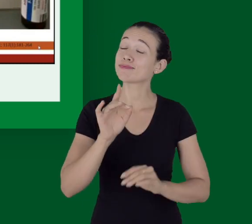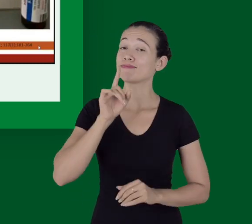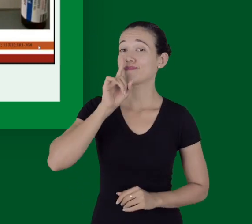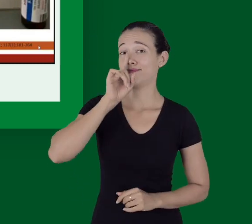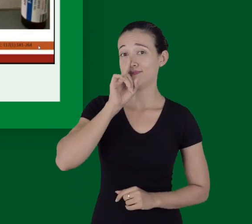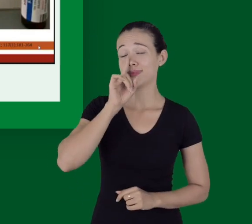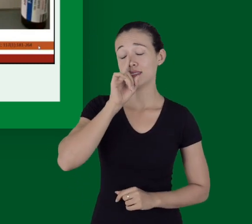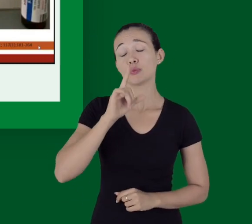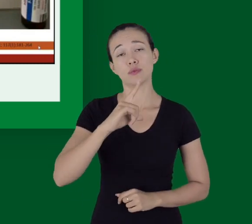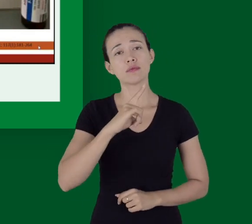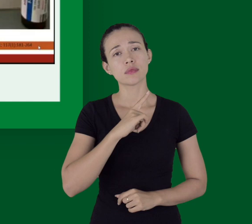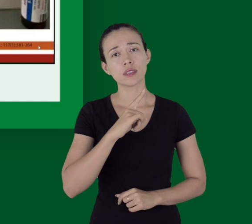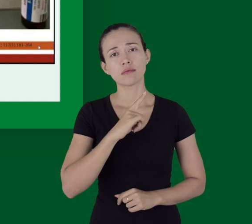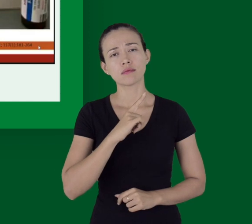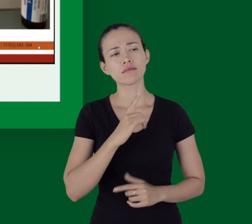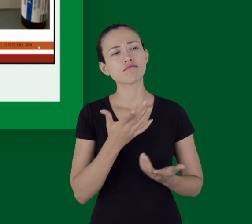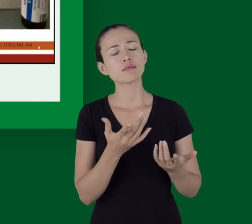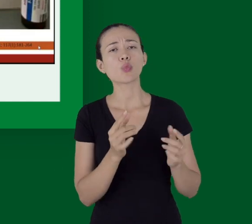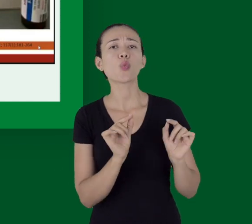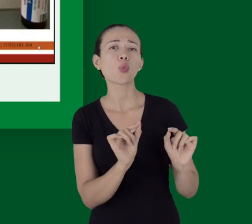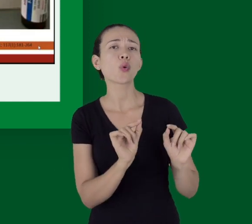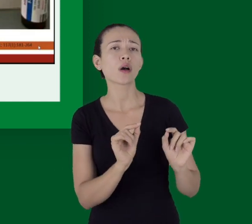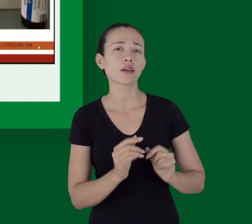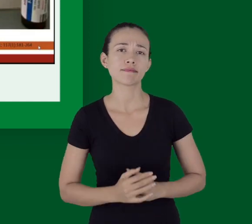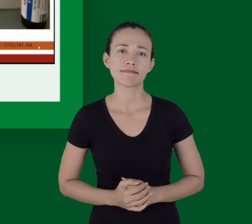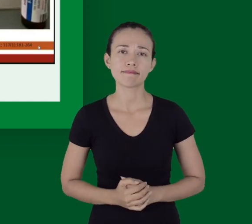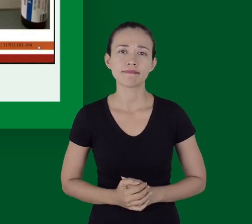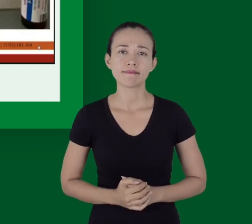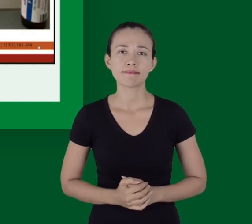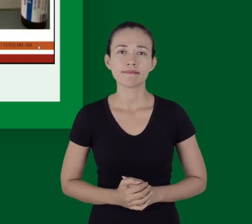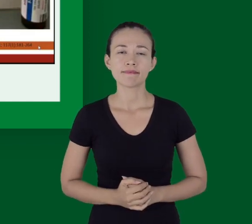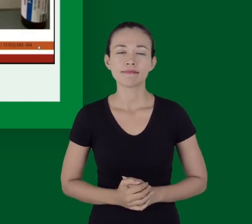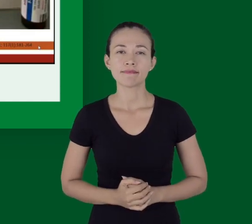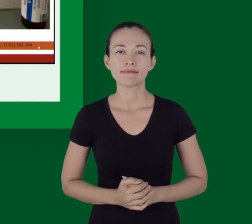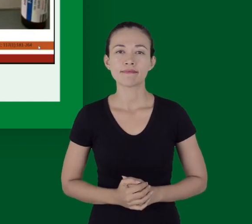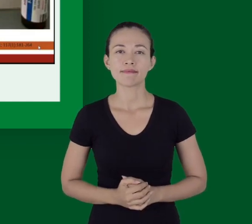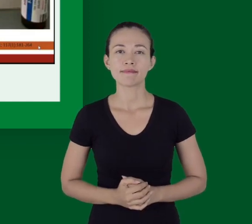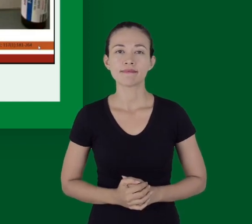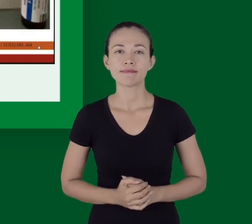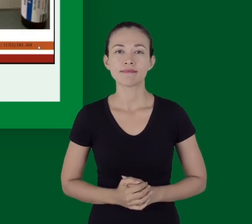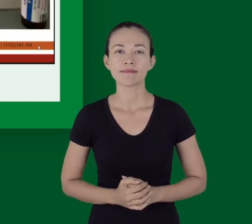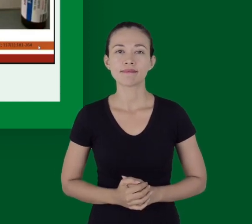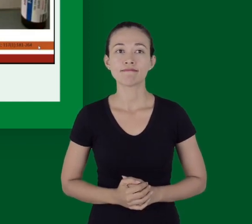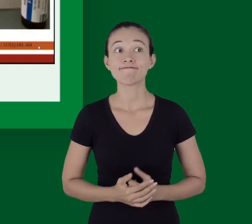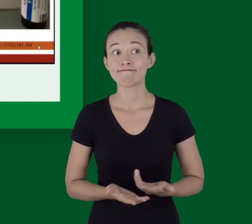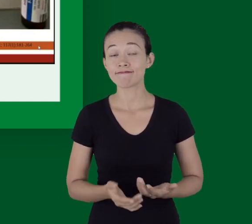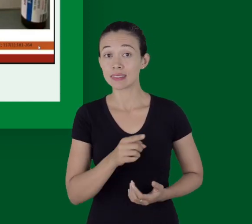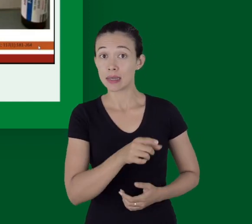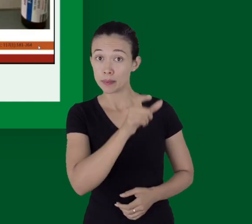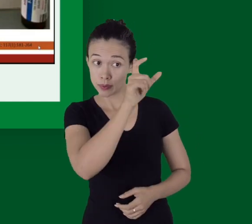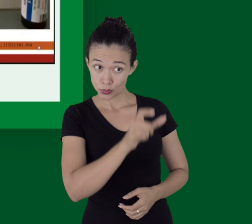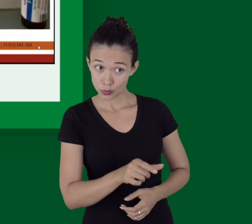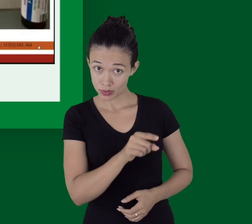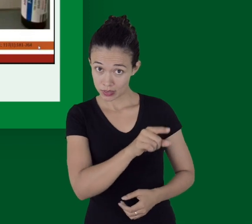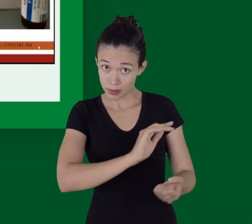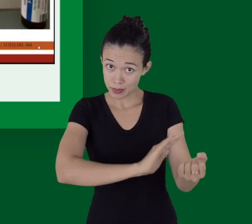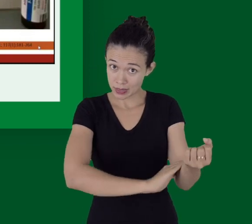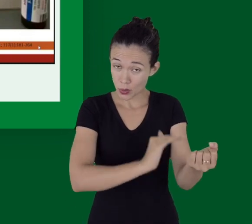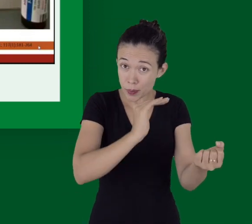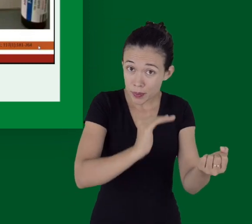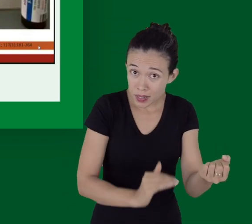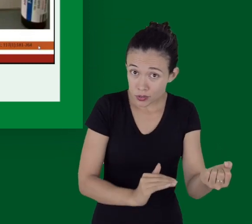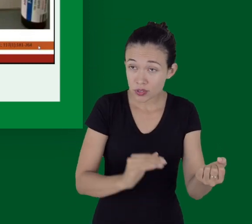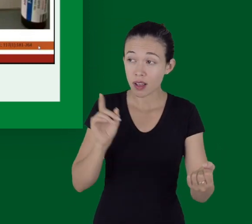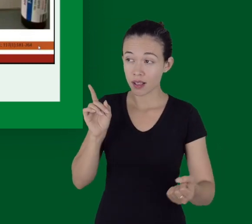você não consegue fazer os outros tratamentos. Porém, o nitrato, ele tem algumas contraindicações, que são